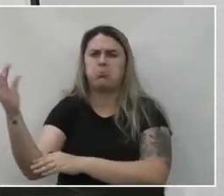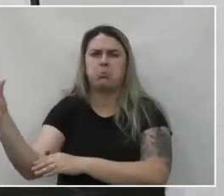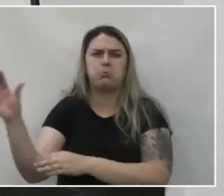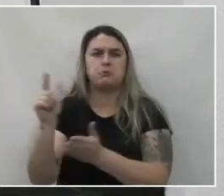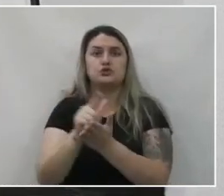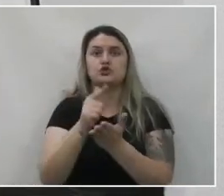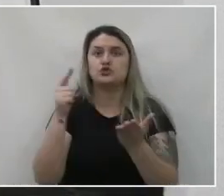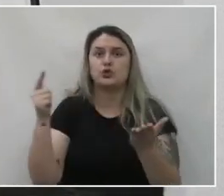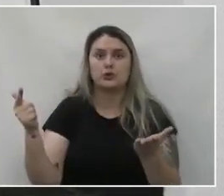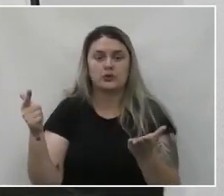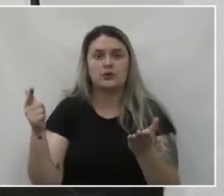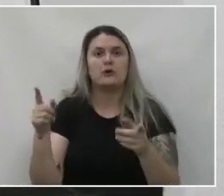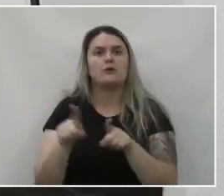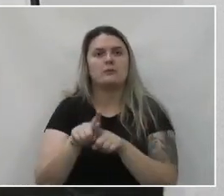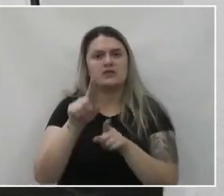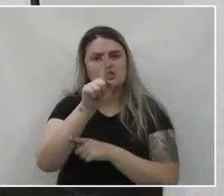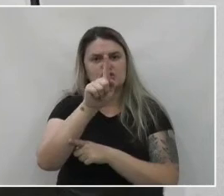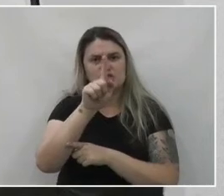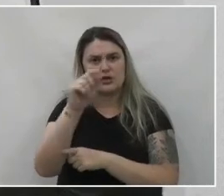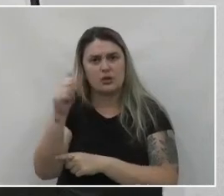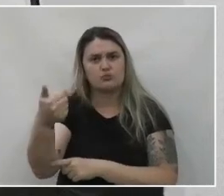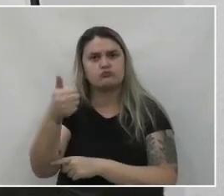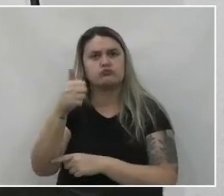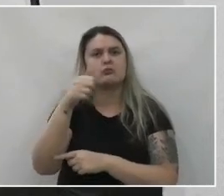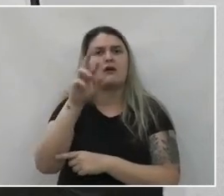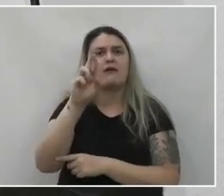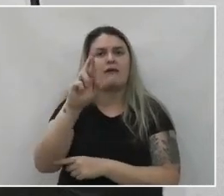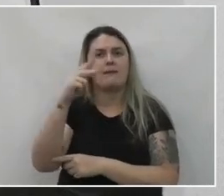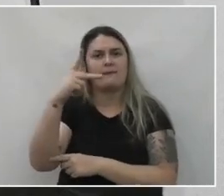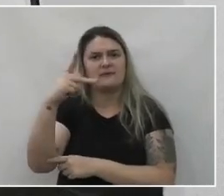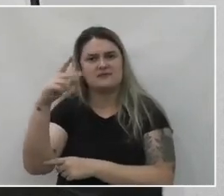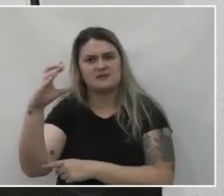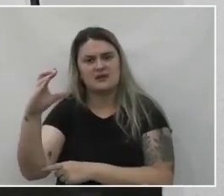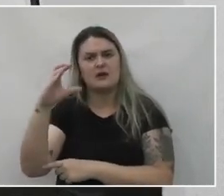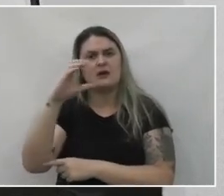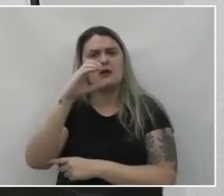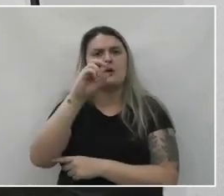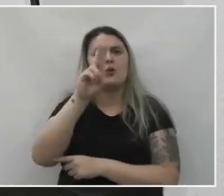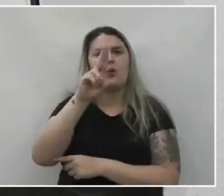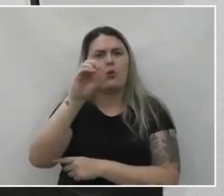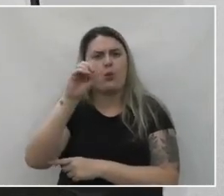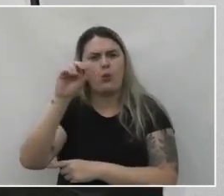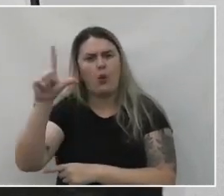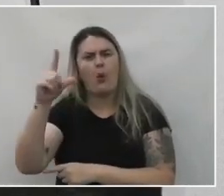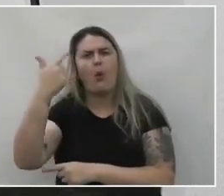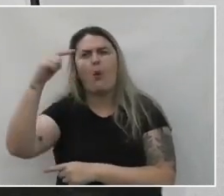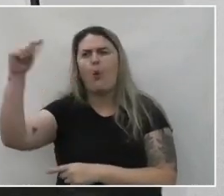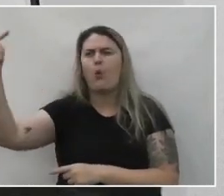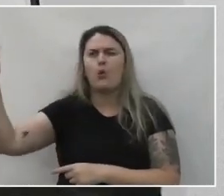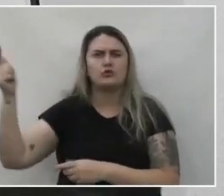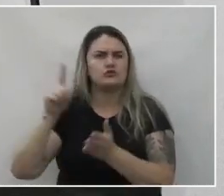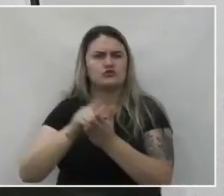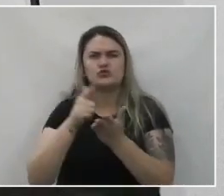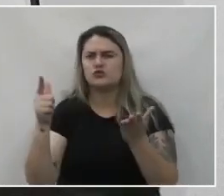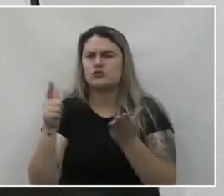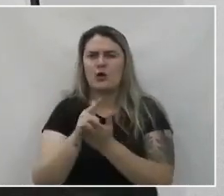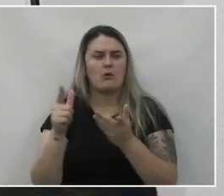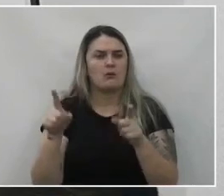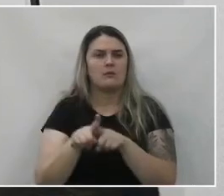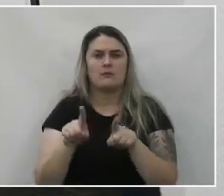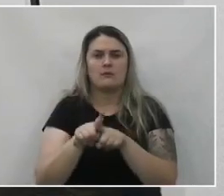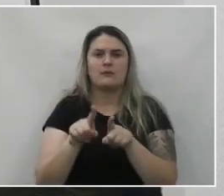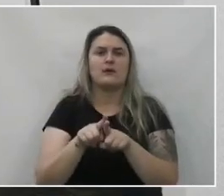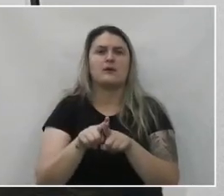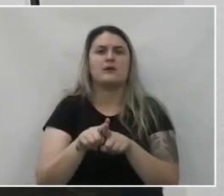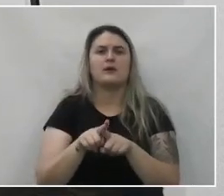jornais nacionais, G1, a RPC, o UOL, Brasil de Fato, diversas mídias alternativas, como a